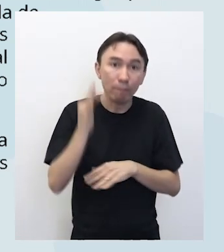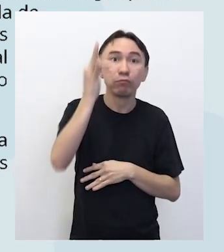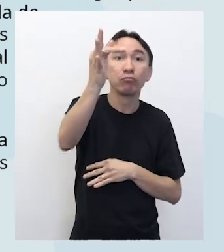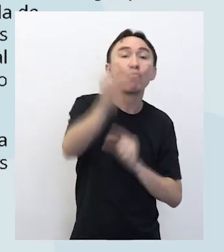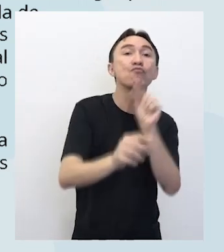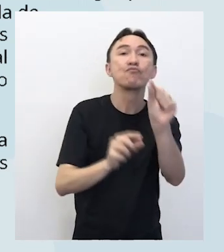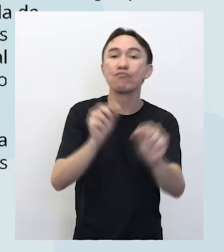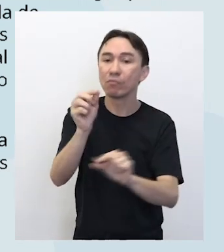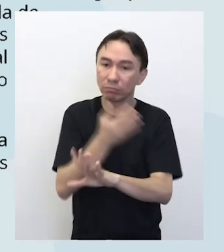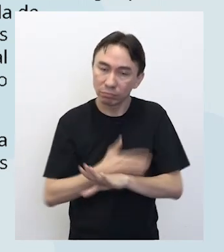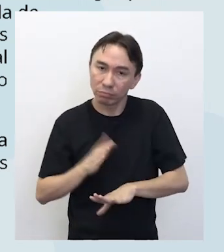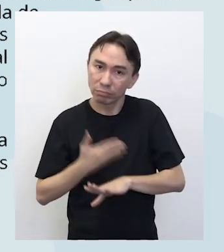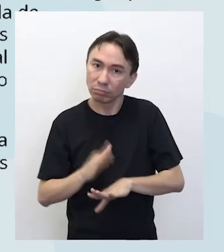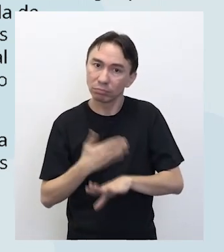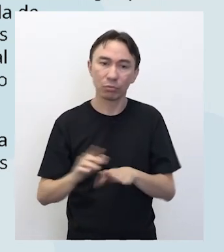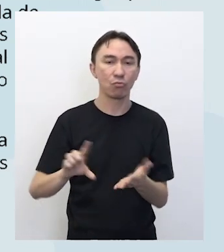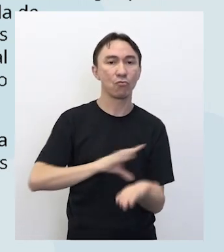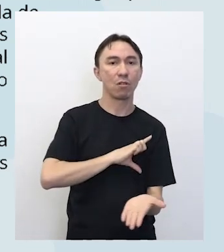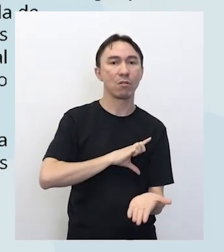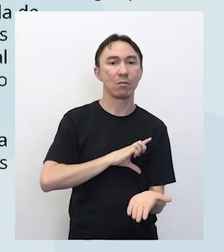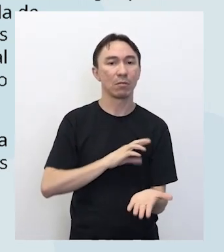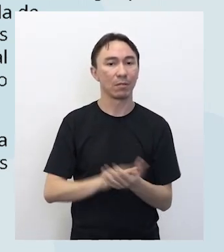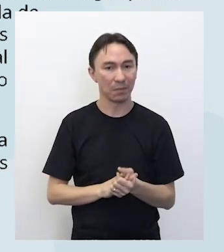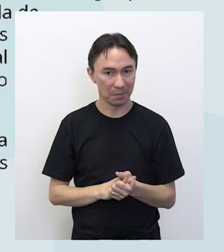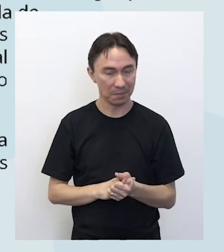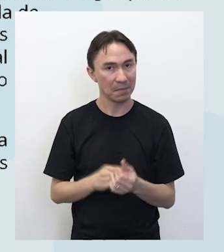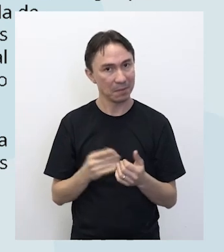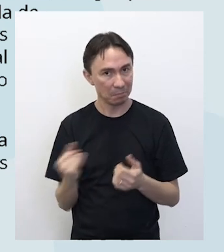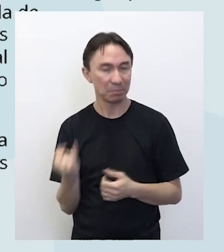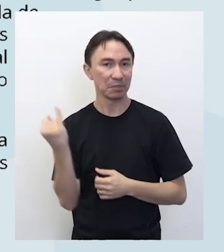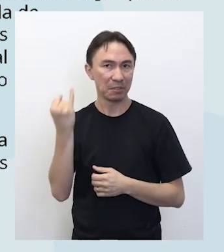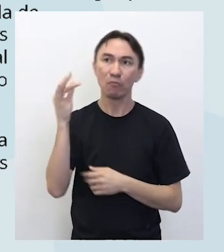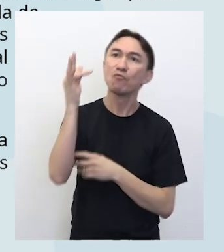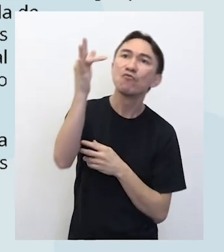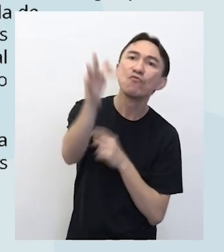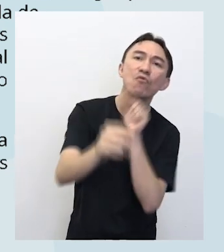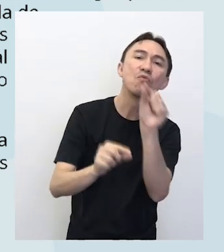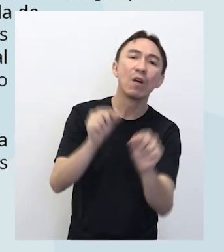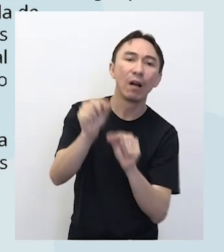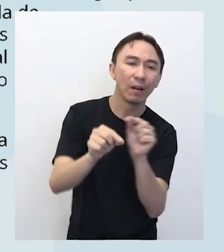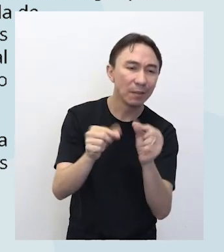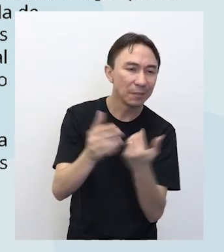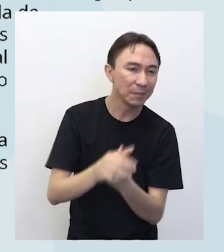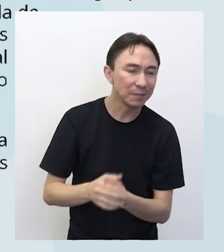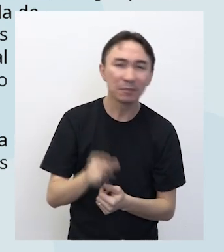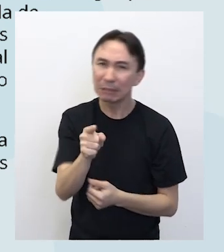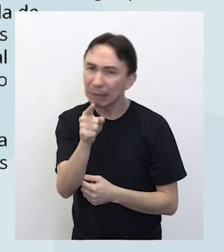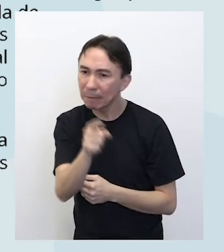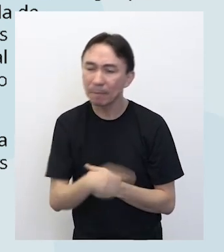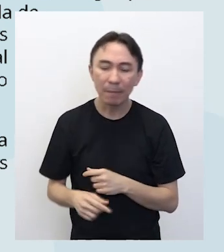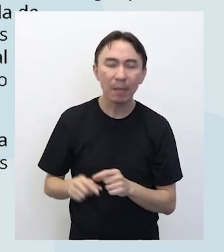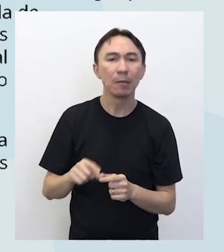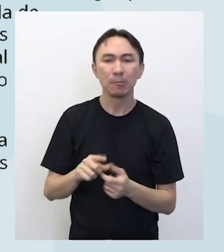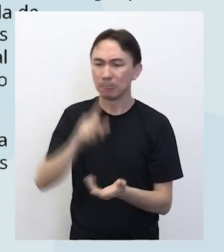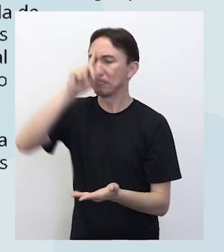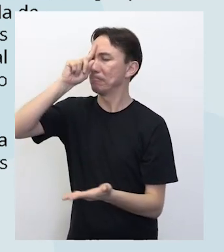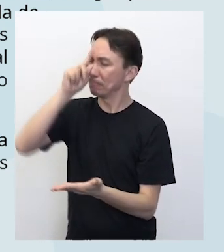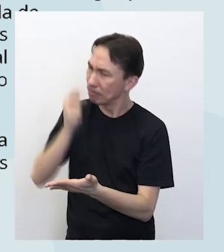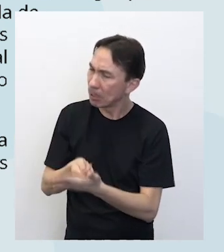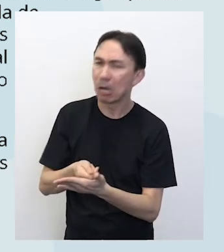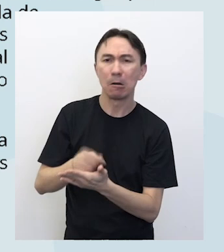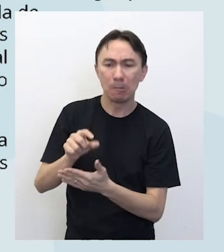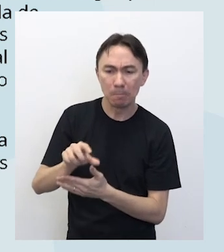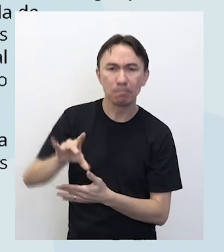muito aqui com vocês, é sobre o futuro. Então, diz lá, na hora de fazer escolhas e bater o martelo para